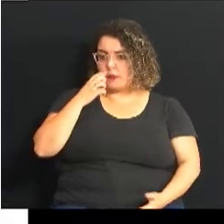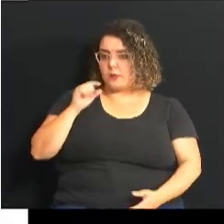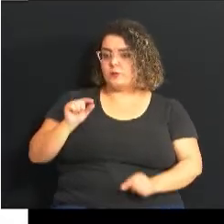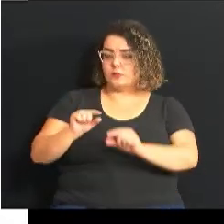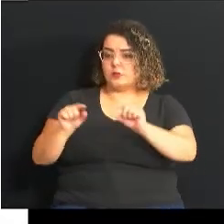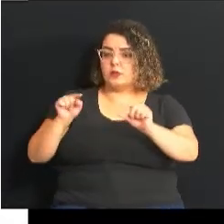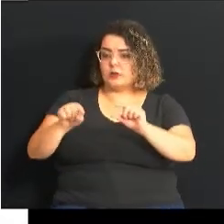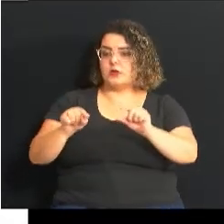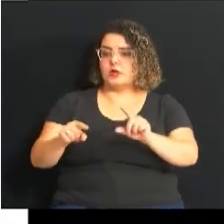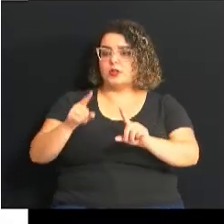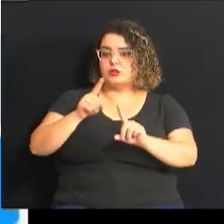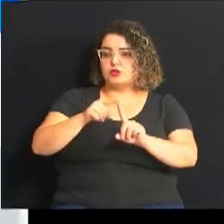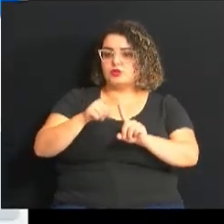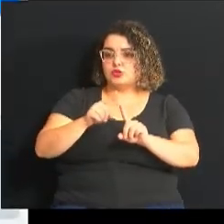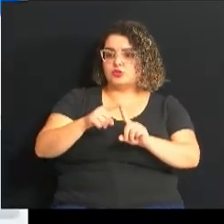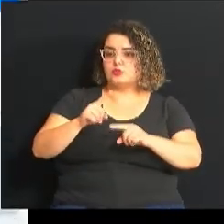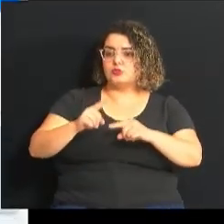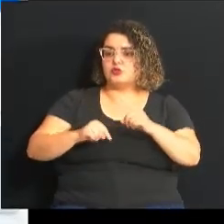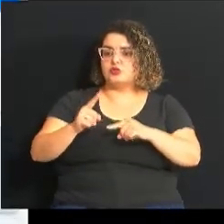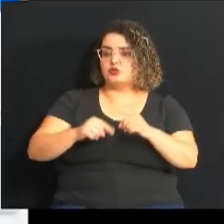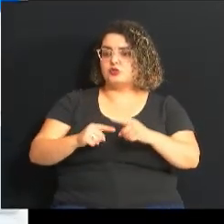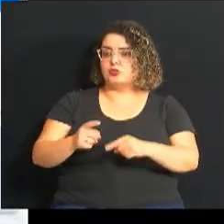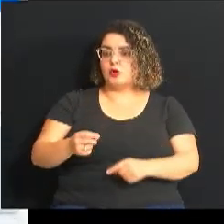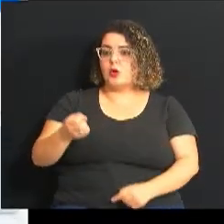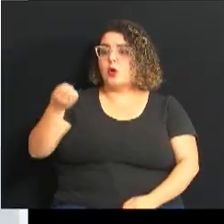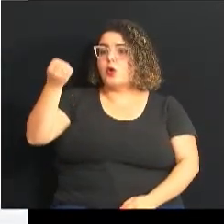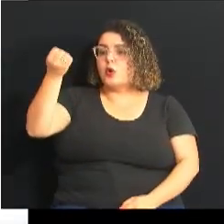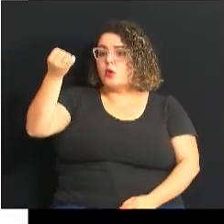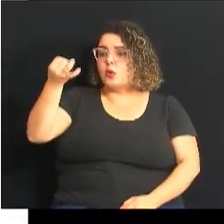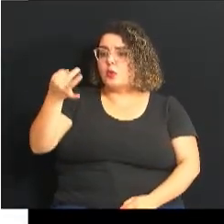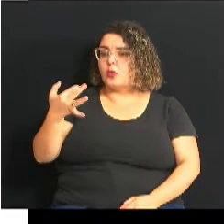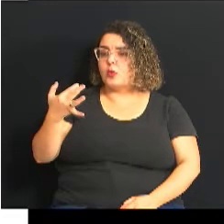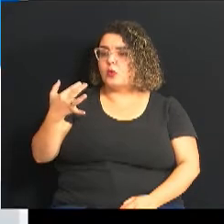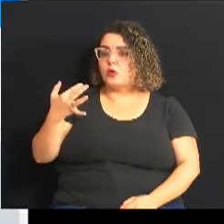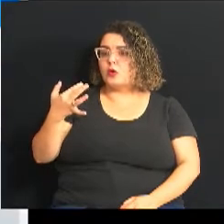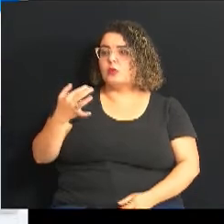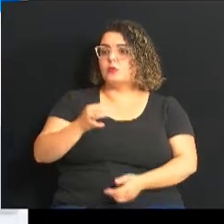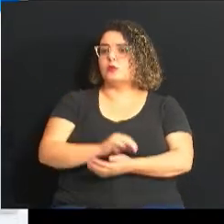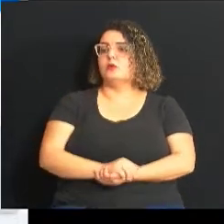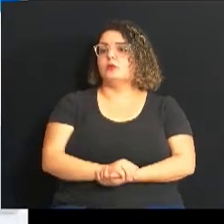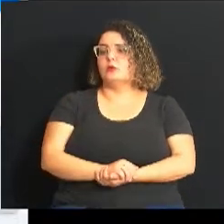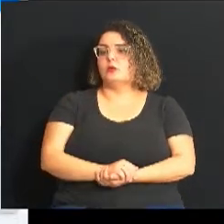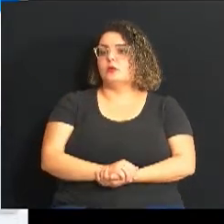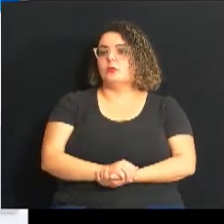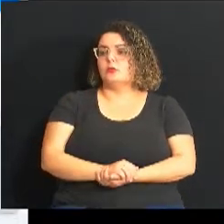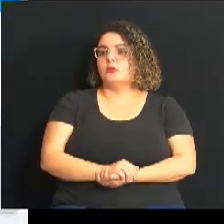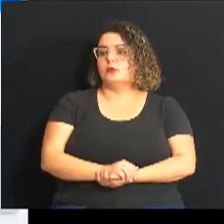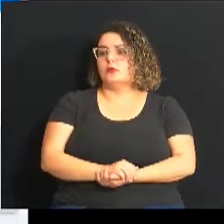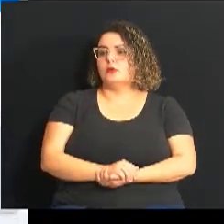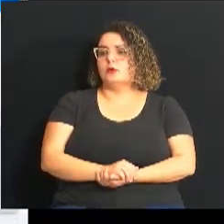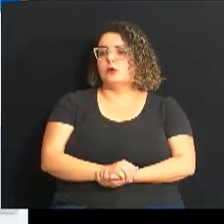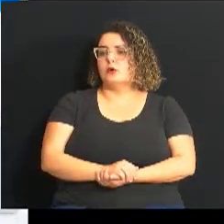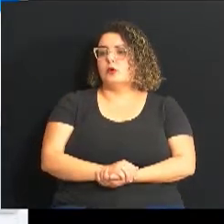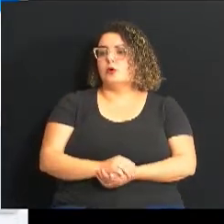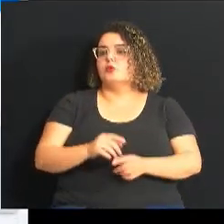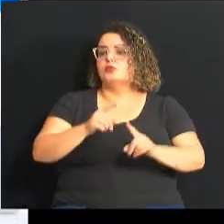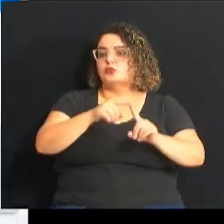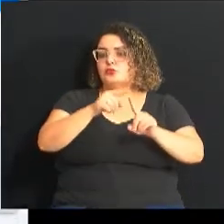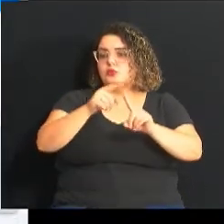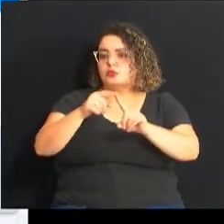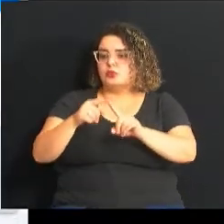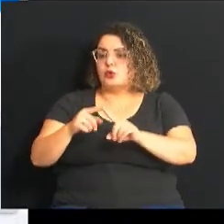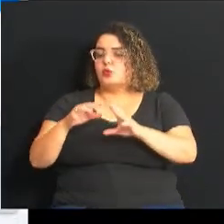de matéria, Gabriel. Olha quantas matérias, só lá Isso, tipo de matéria, olha, todas as